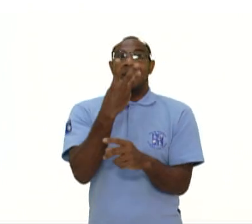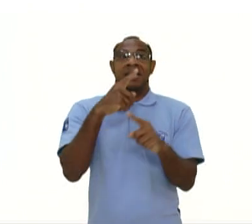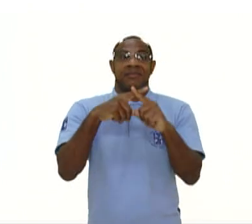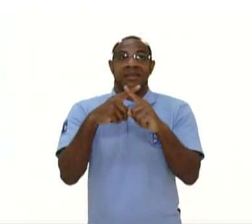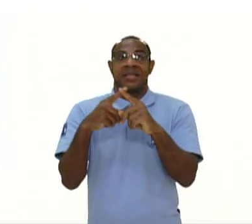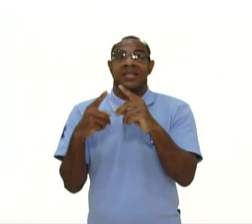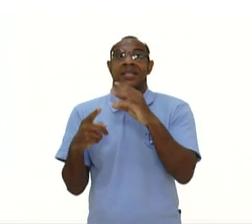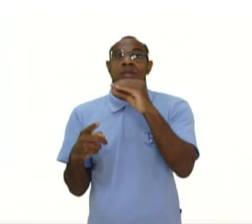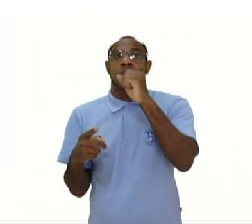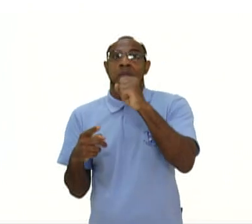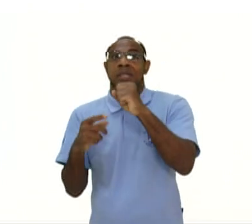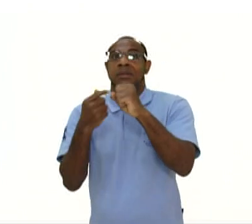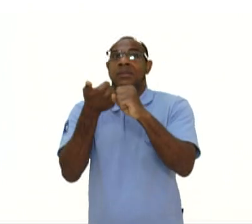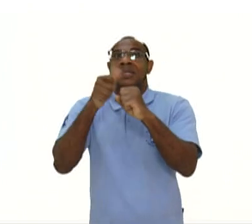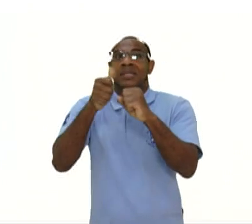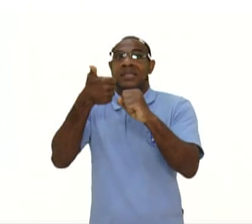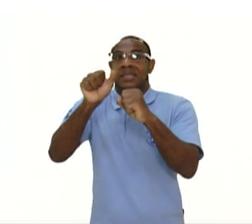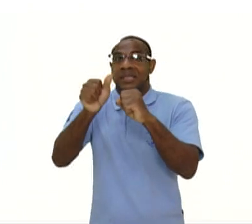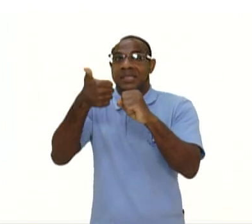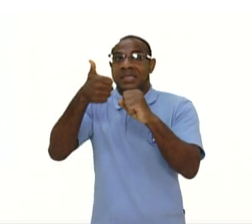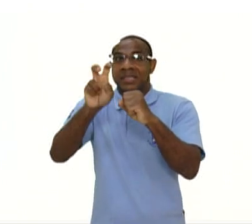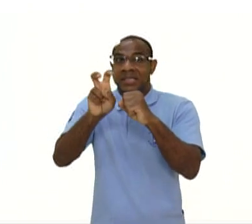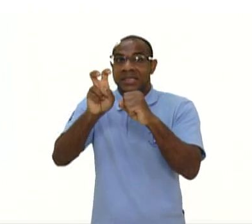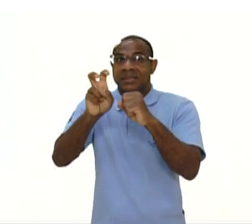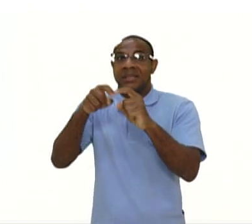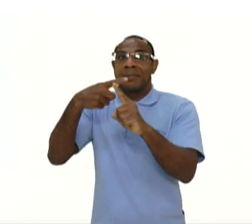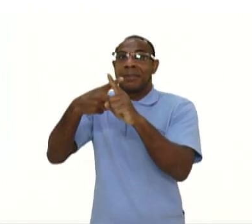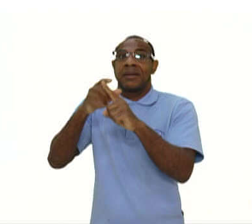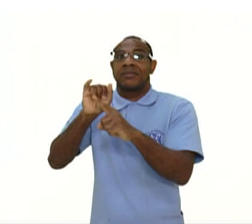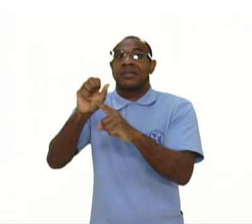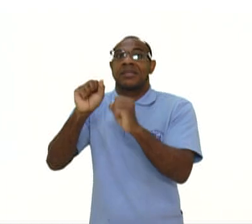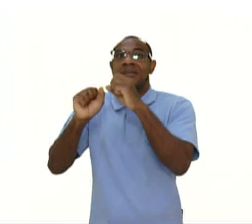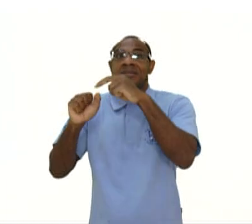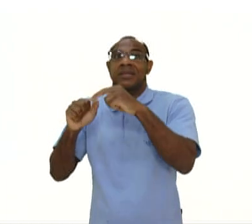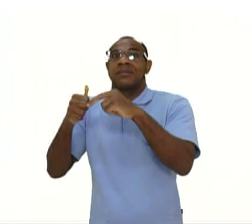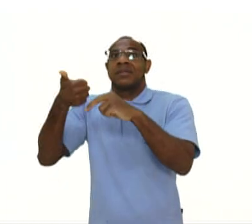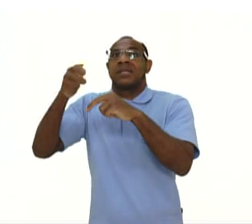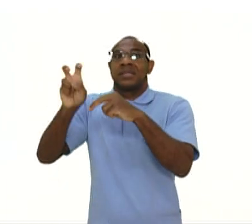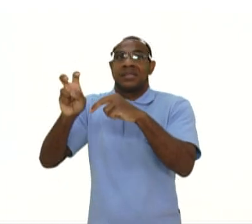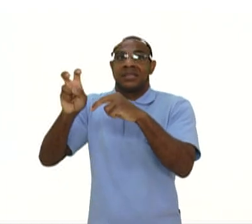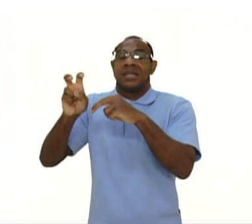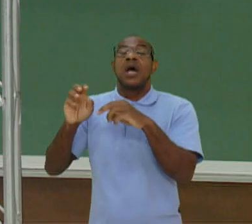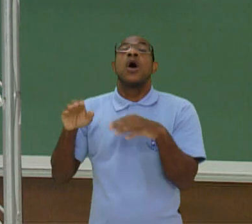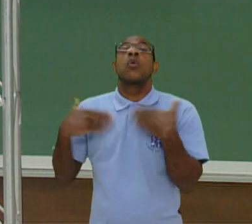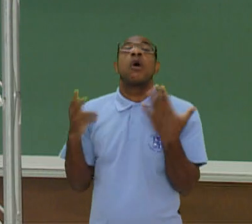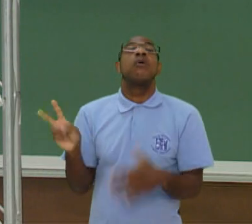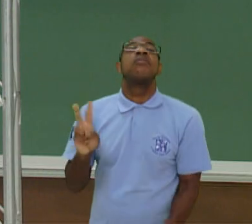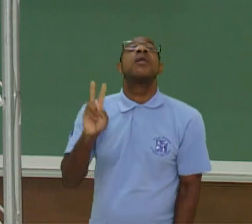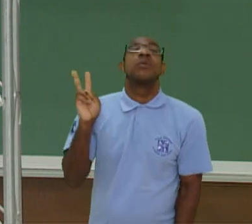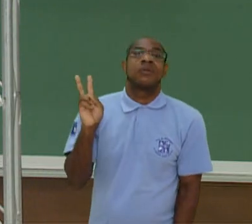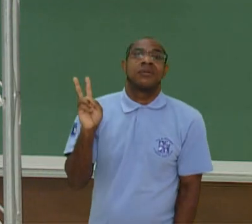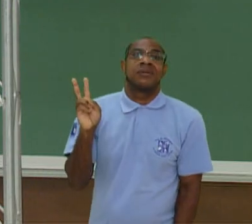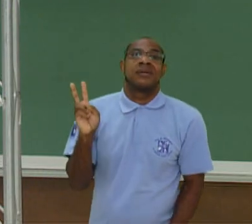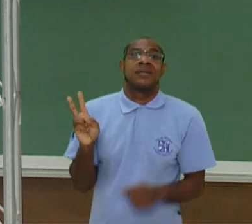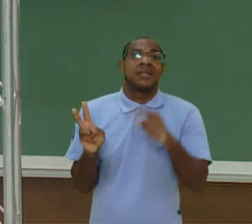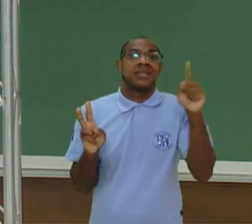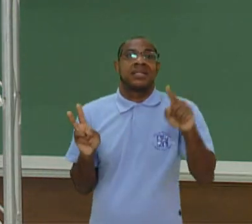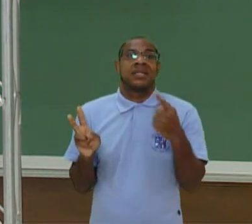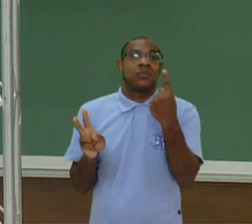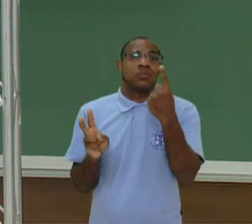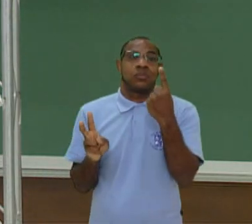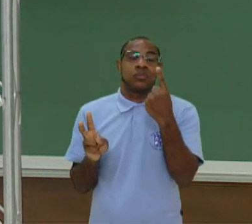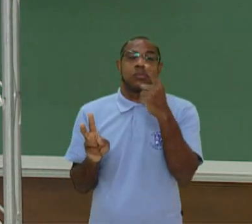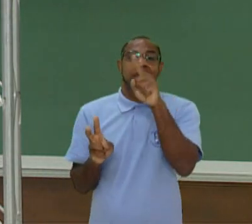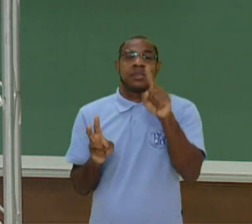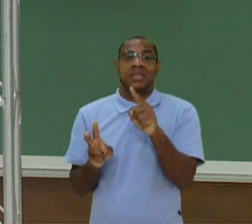15 graus mais i seno de 15 graus. Qual é o valor de Z1 e Z2? Z1 vezes Z2, é o produto.